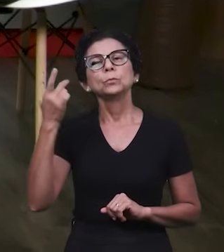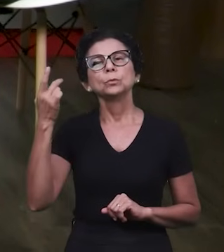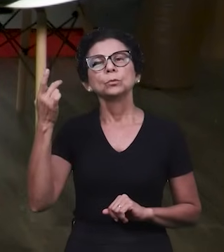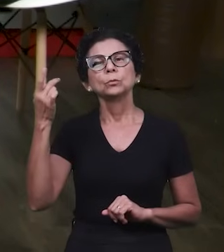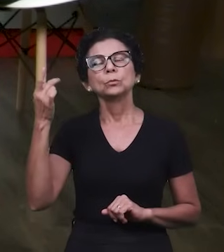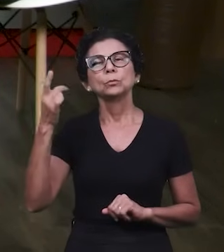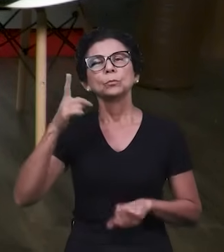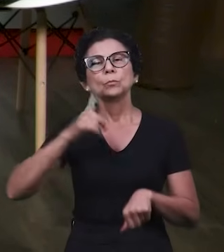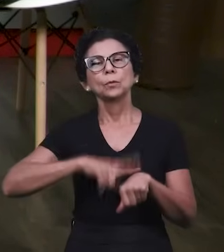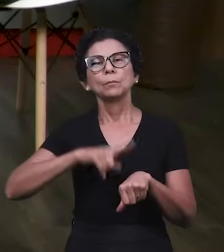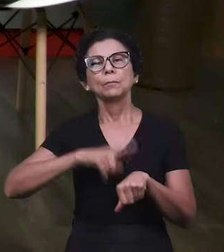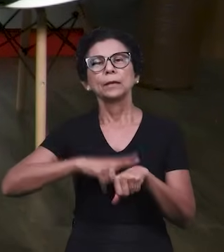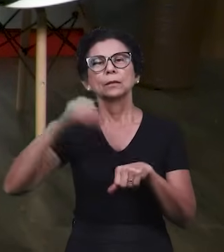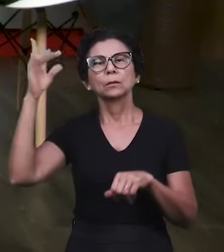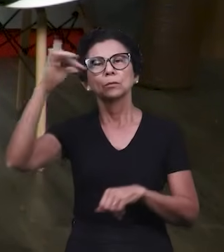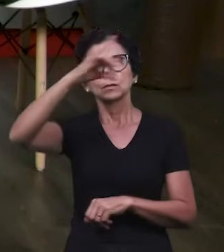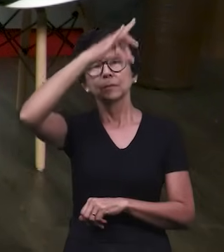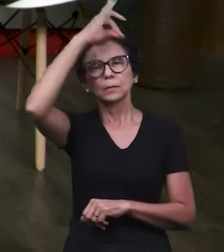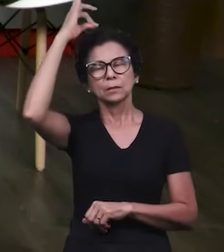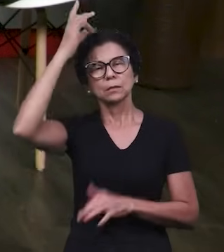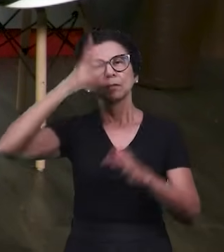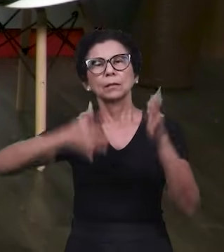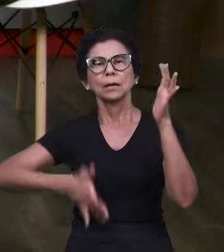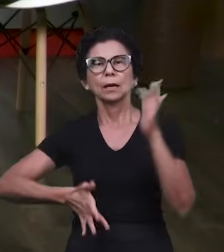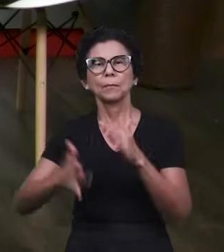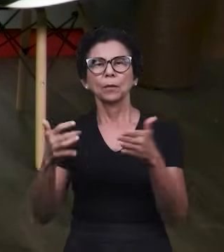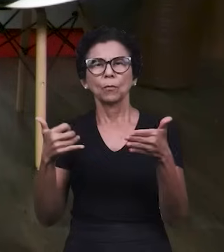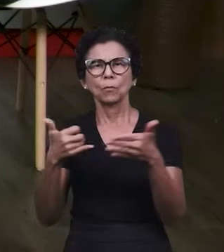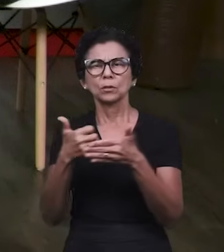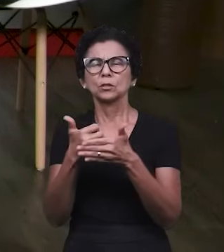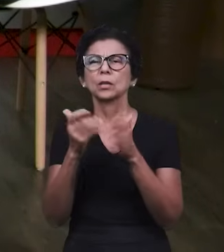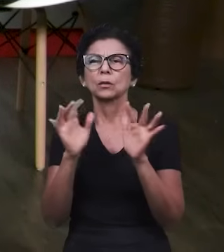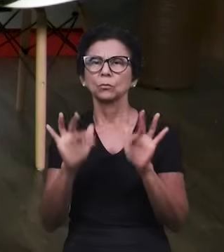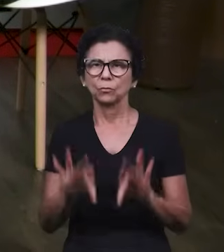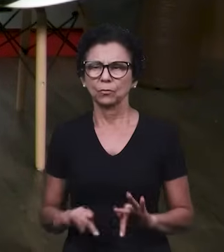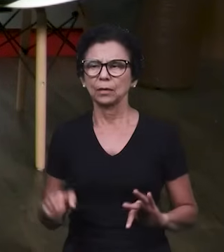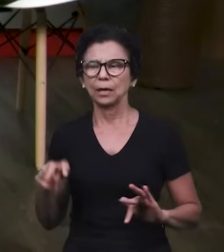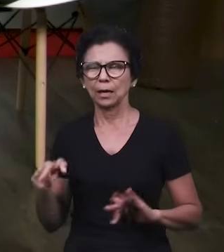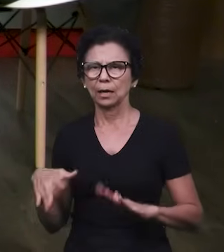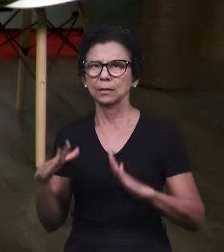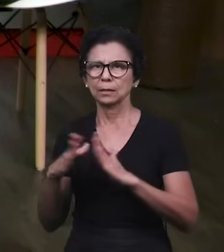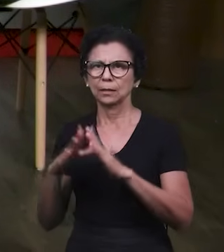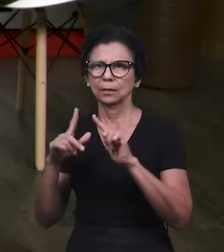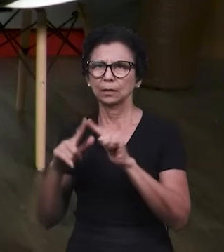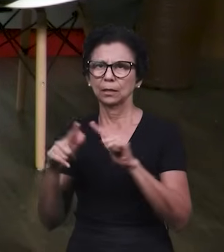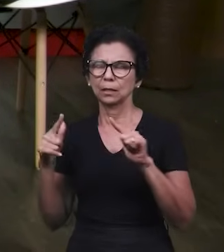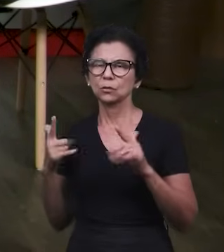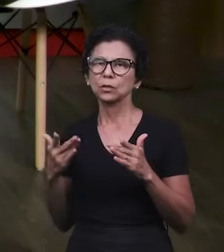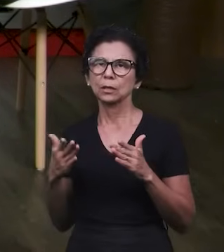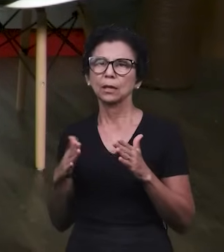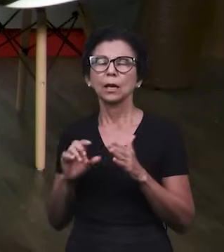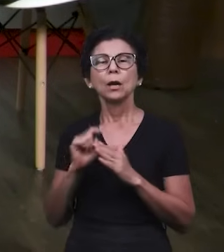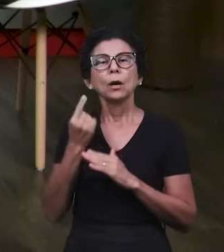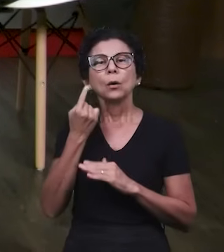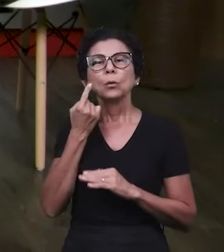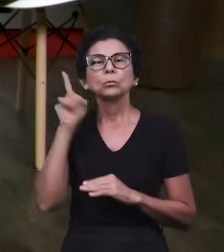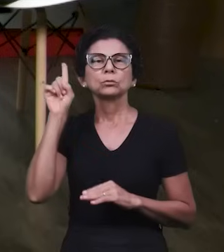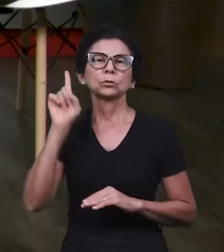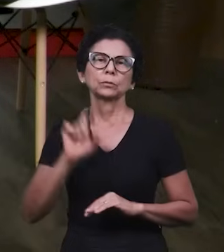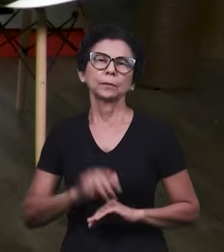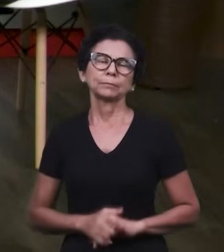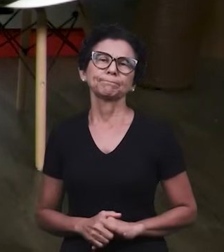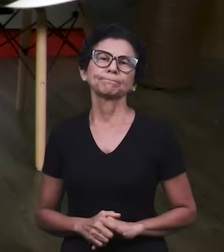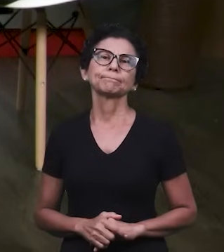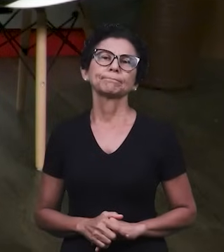do Espírito Santo. Sobre a última igreja. Exatamente. Né? Essa igreja que neste tempo